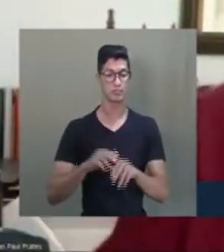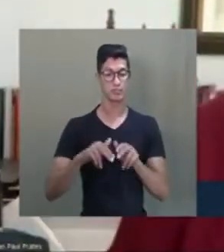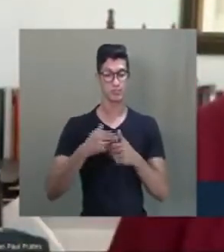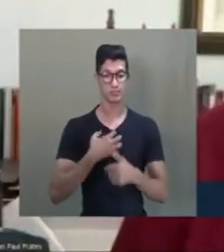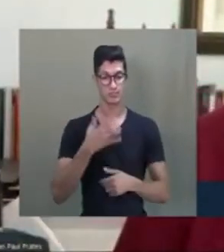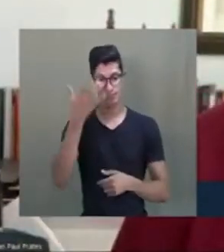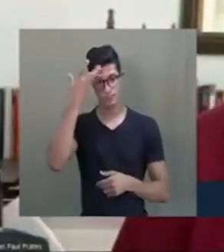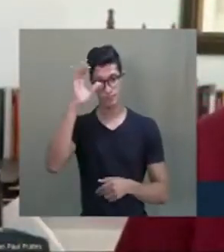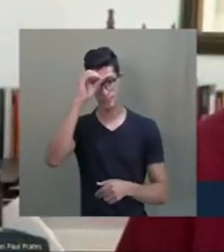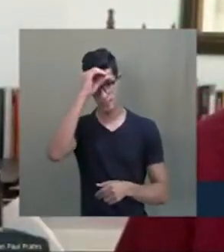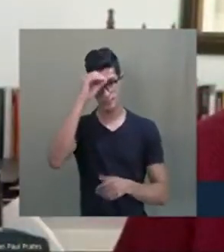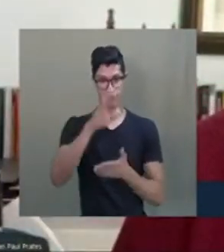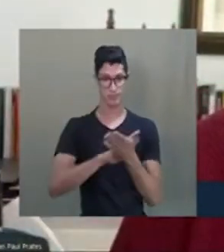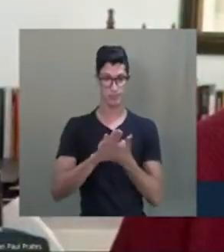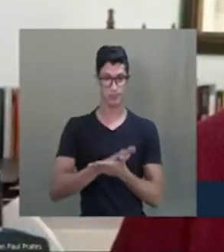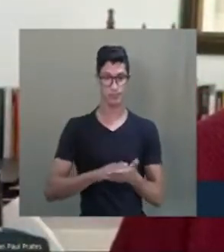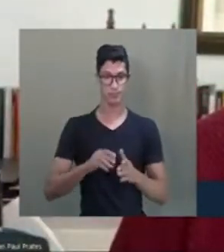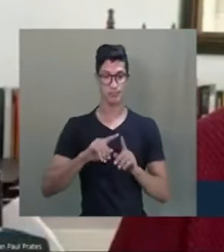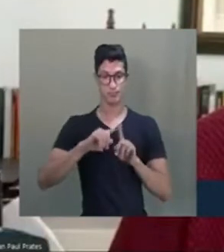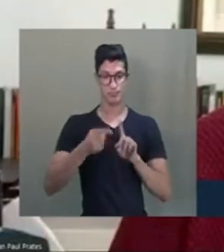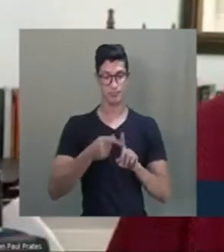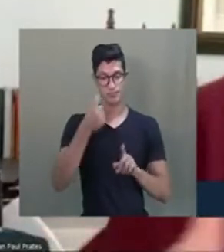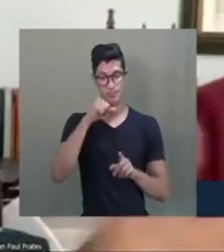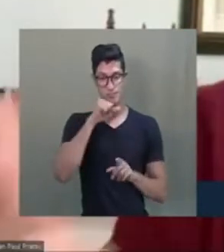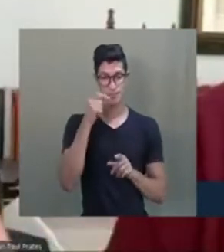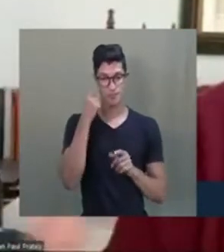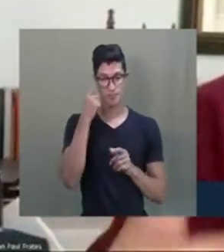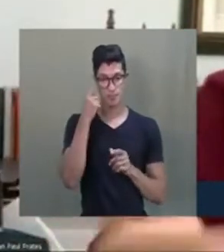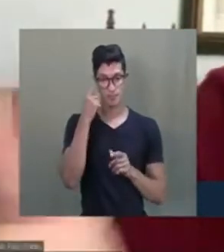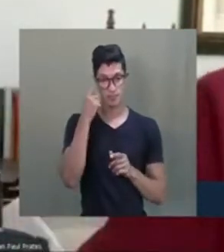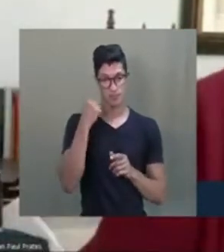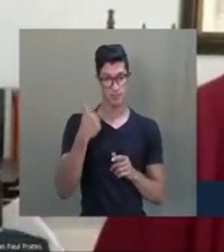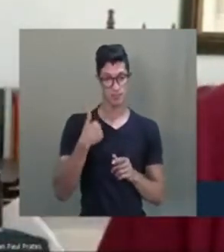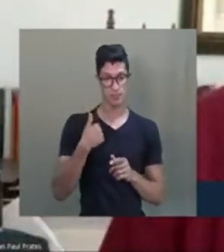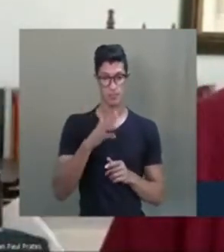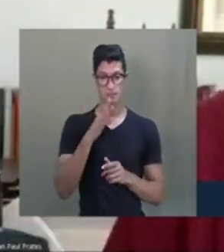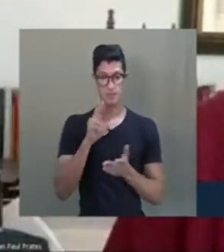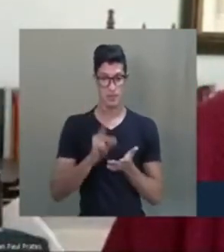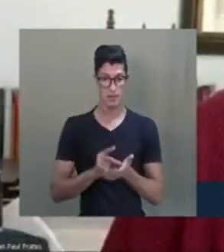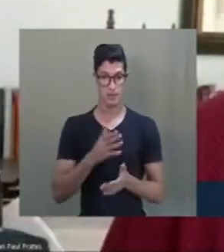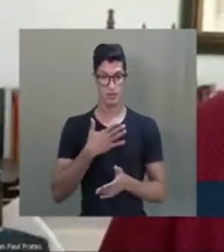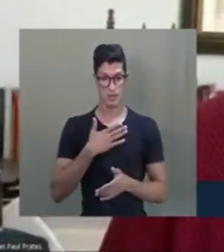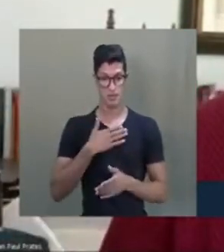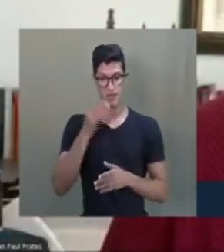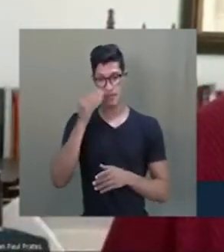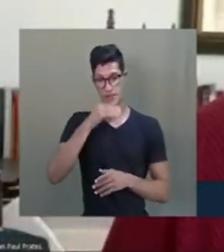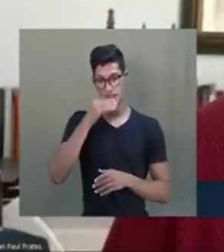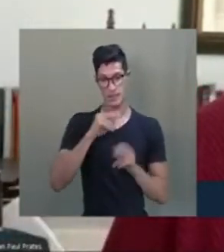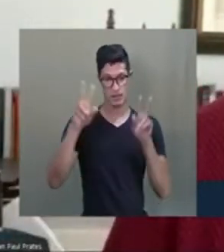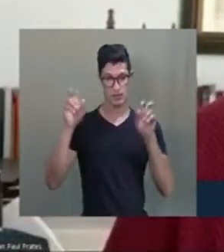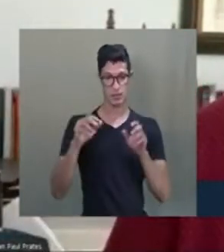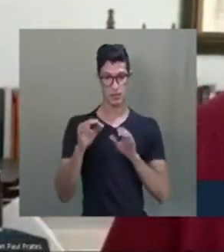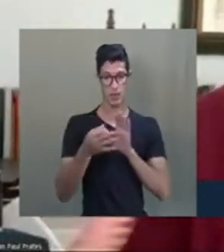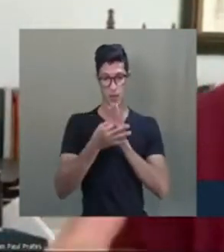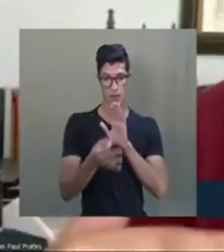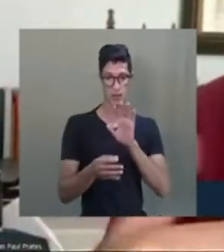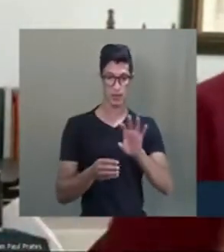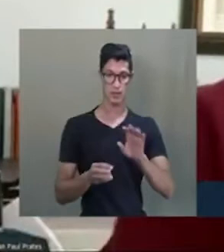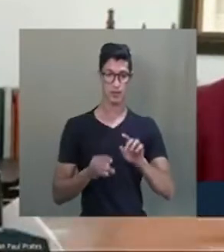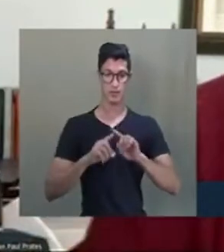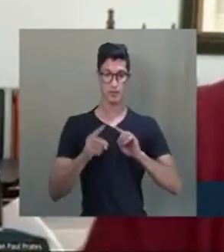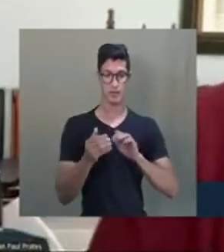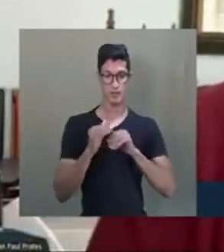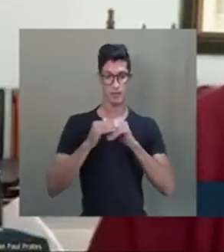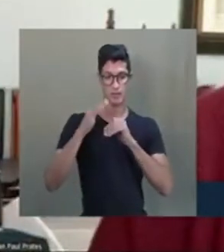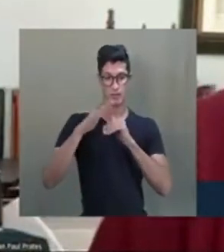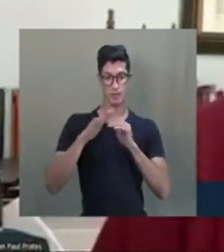não sabe nada de maternidade. Eu também, eu aqui me reconheci a minha fragilidade em relação a comentar isso, mas o